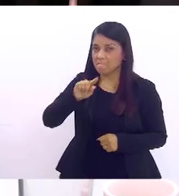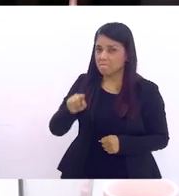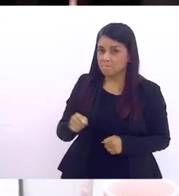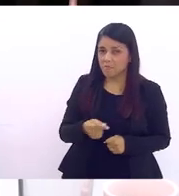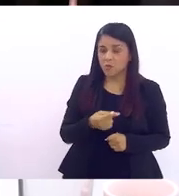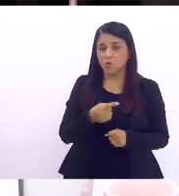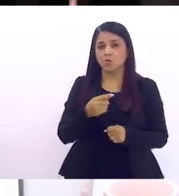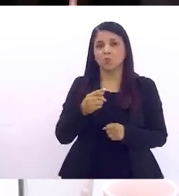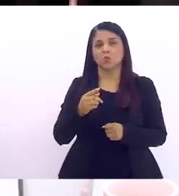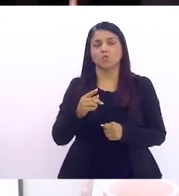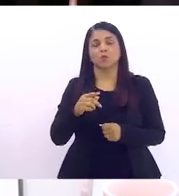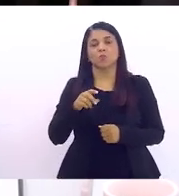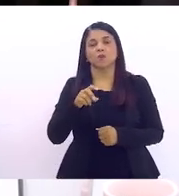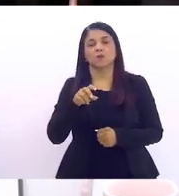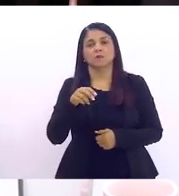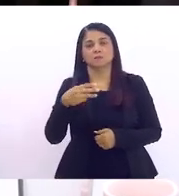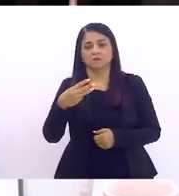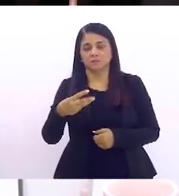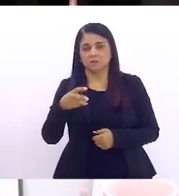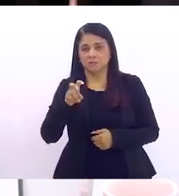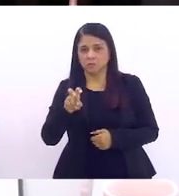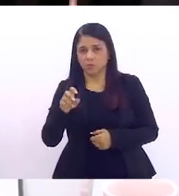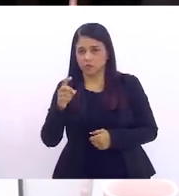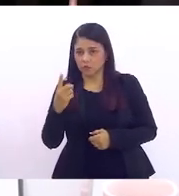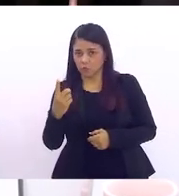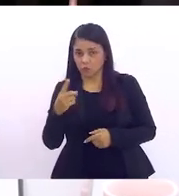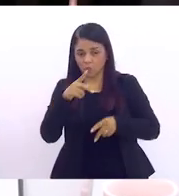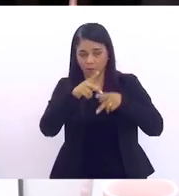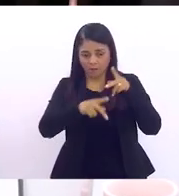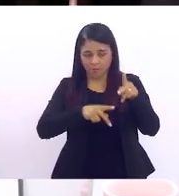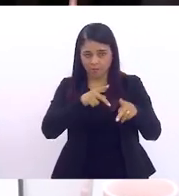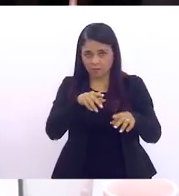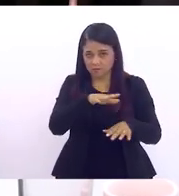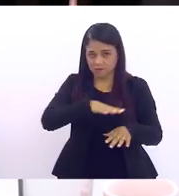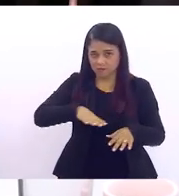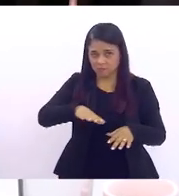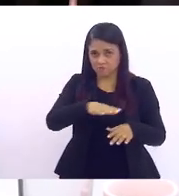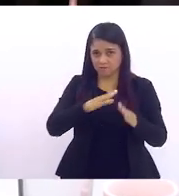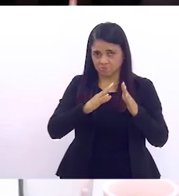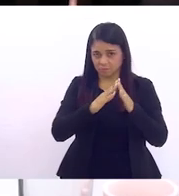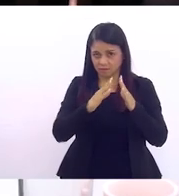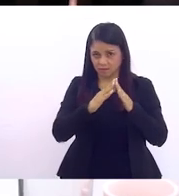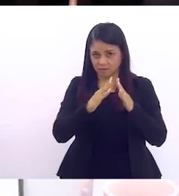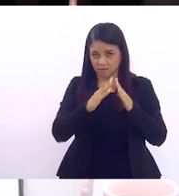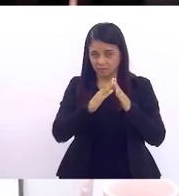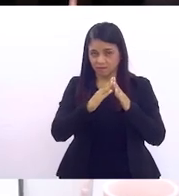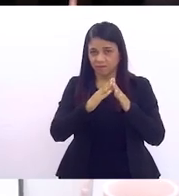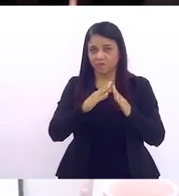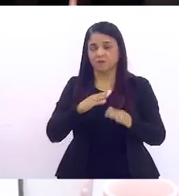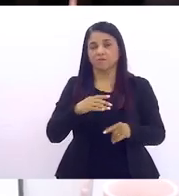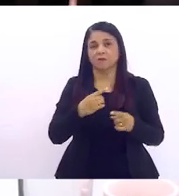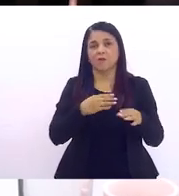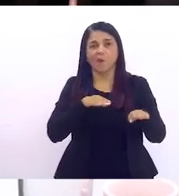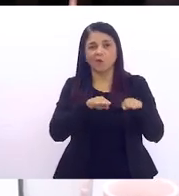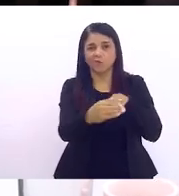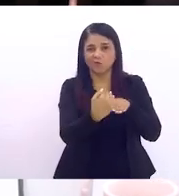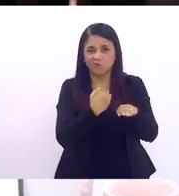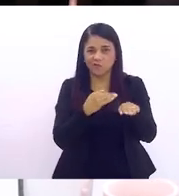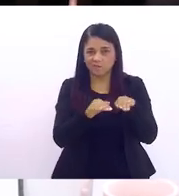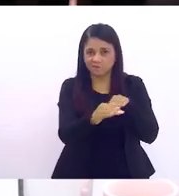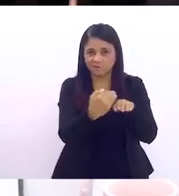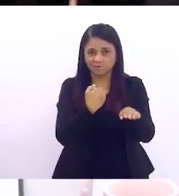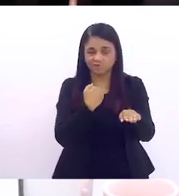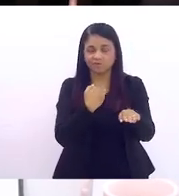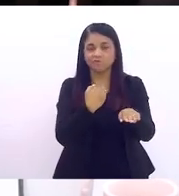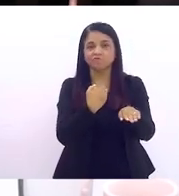370.32 eh moradores dessa região da Costa Verde que transitam ali pela pela rodovia a